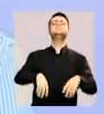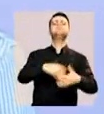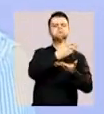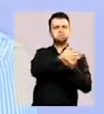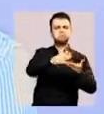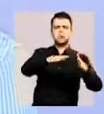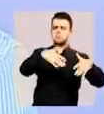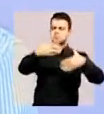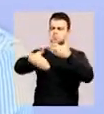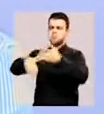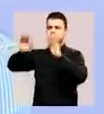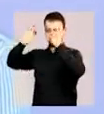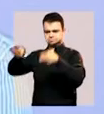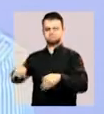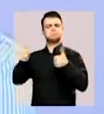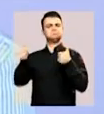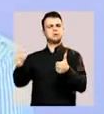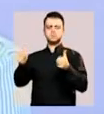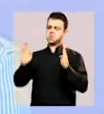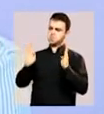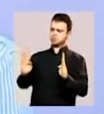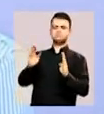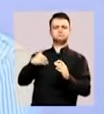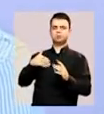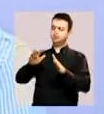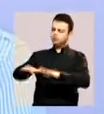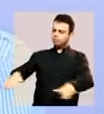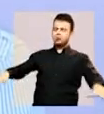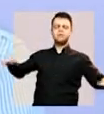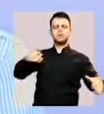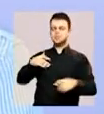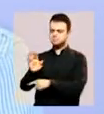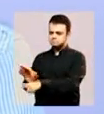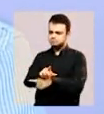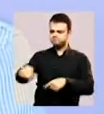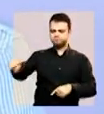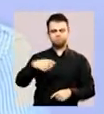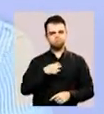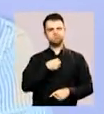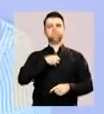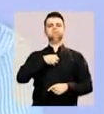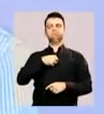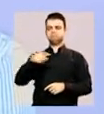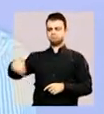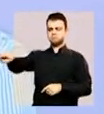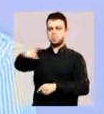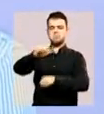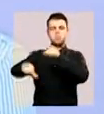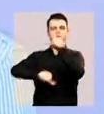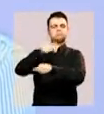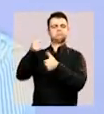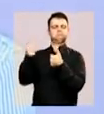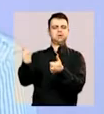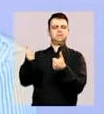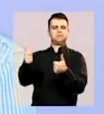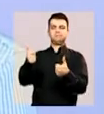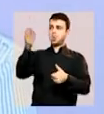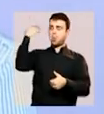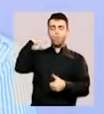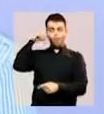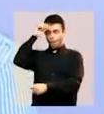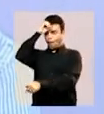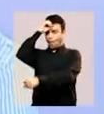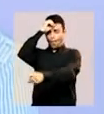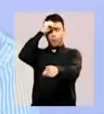impacto naquela ONG, naquelas crianças. Tanto é que as crianças não tinham noção nenhuma